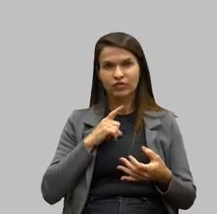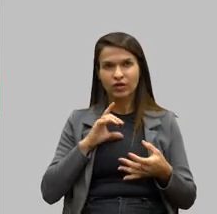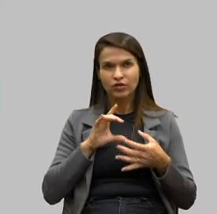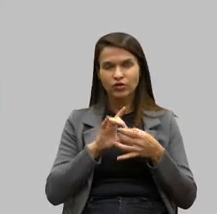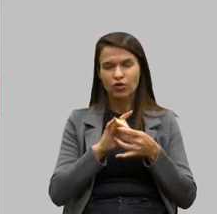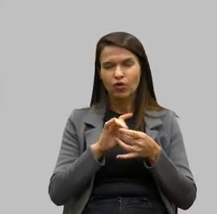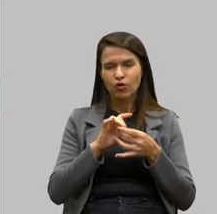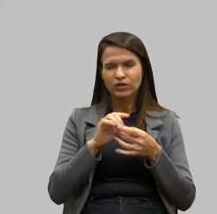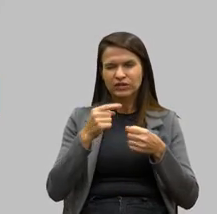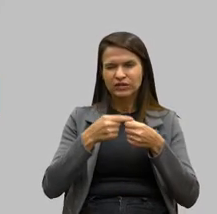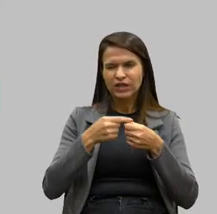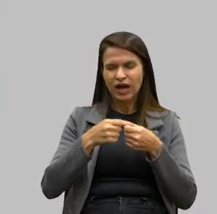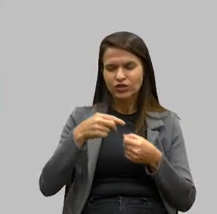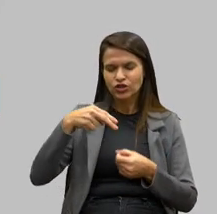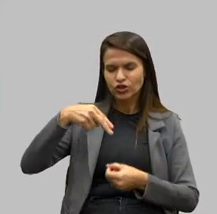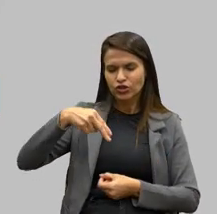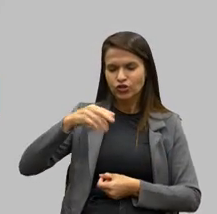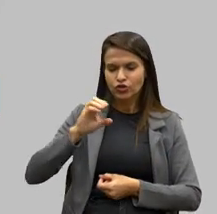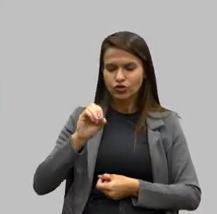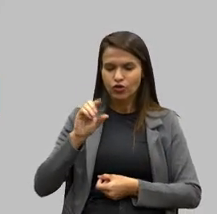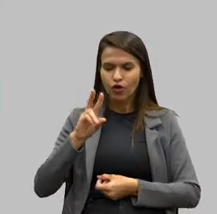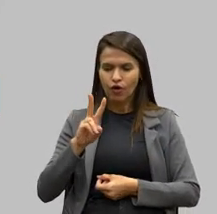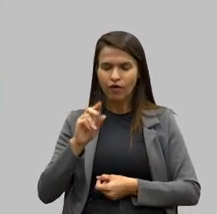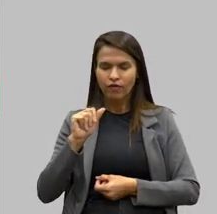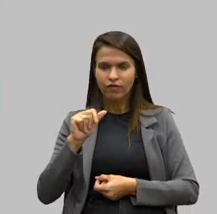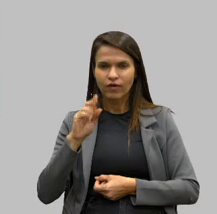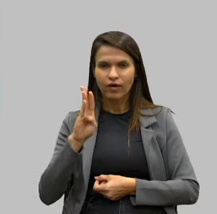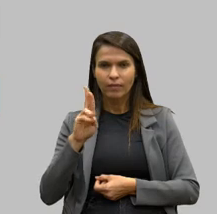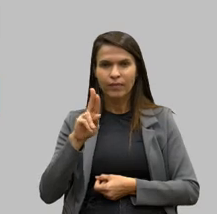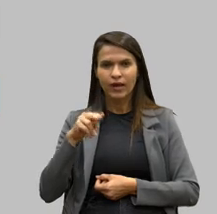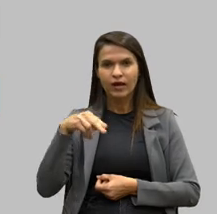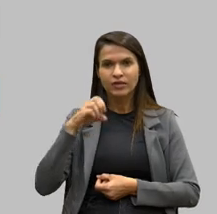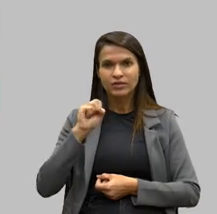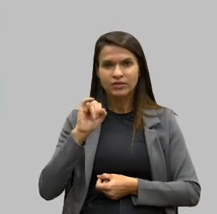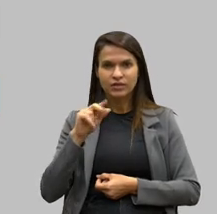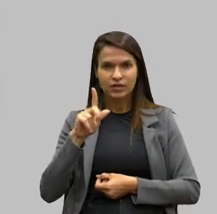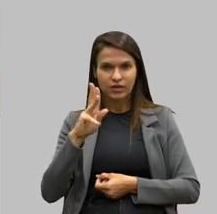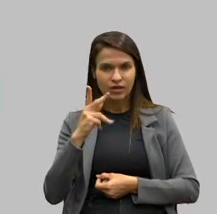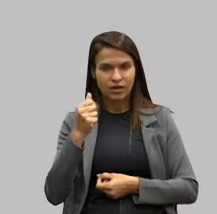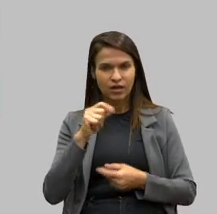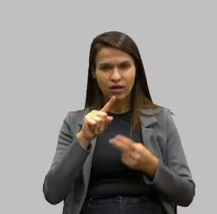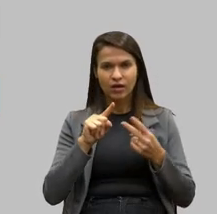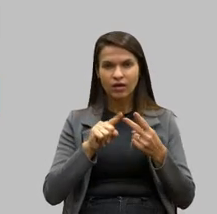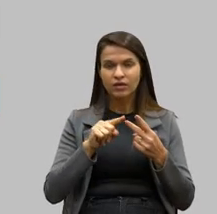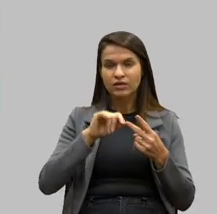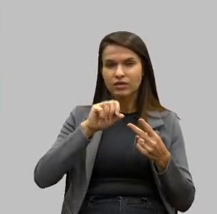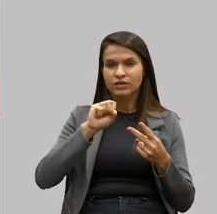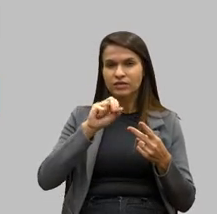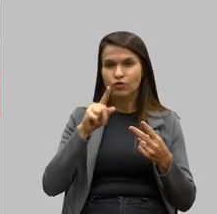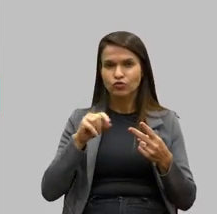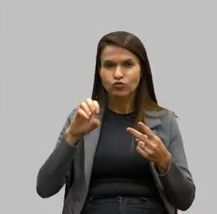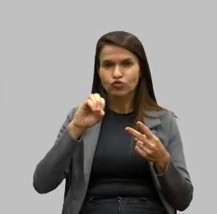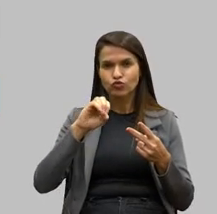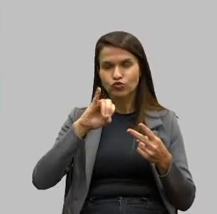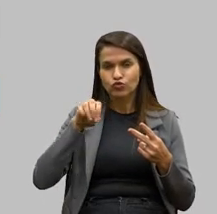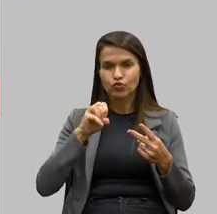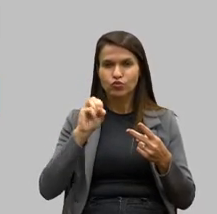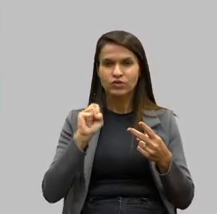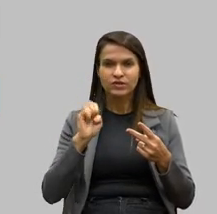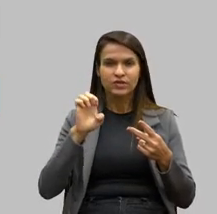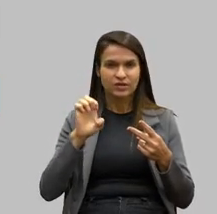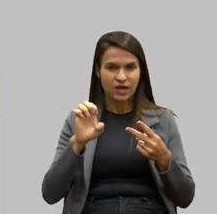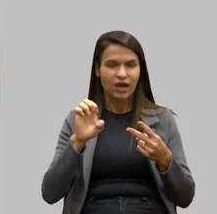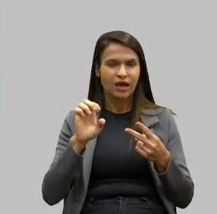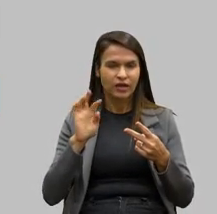Brasília e São José do Tapinuã. Então, é um distrito